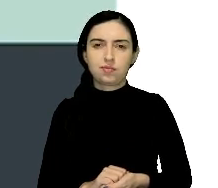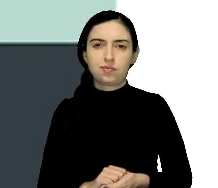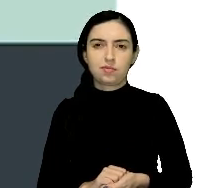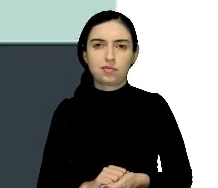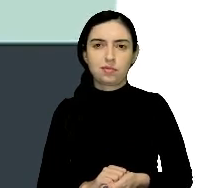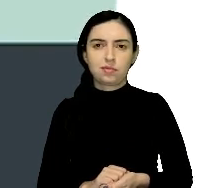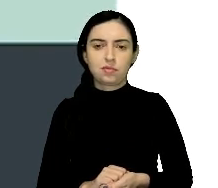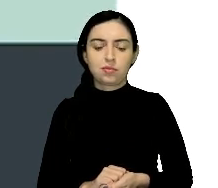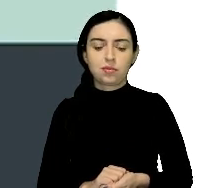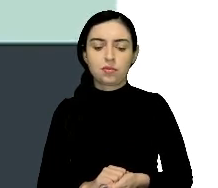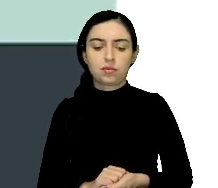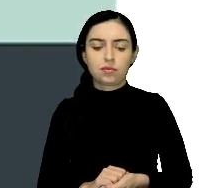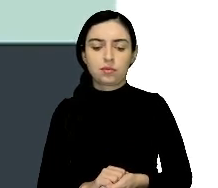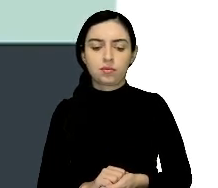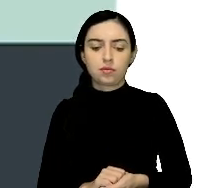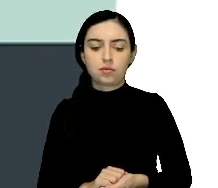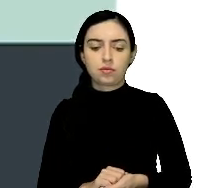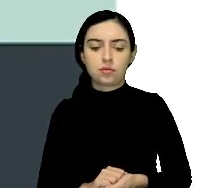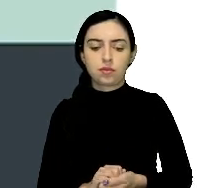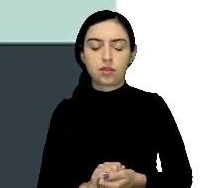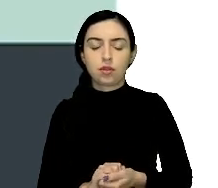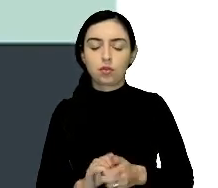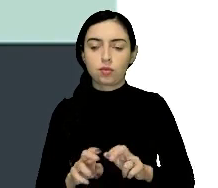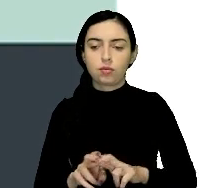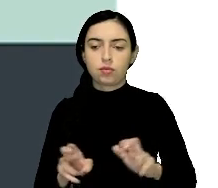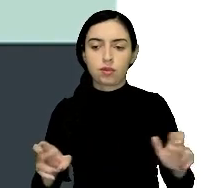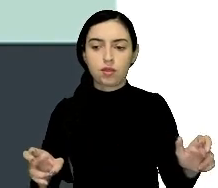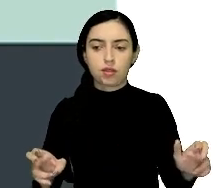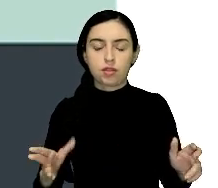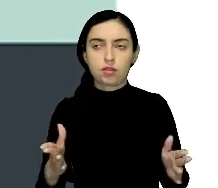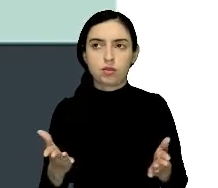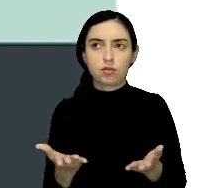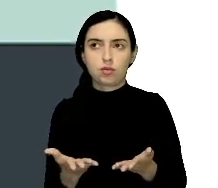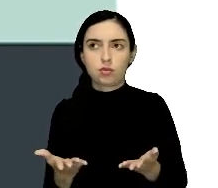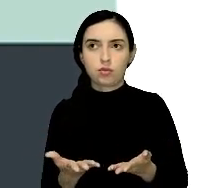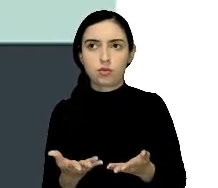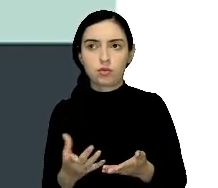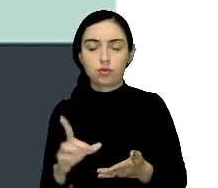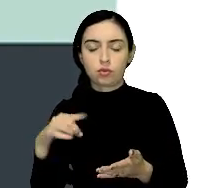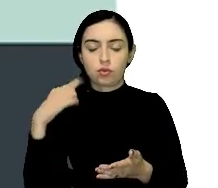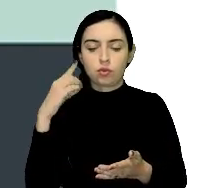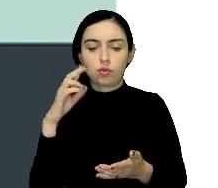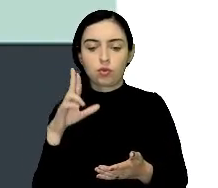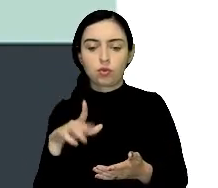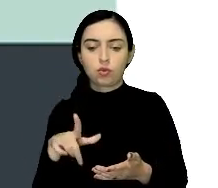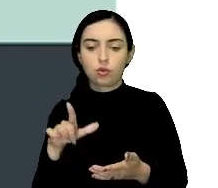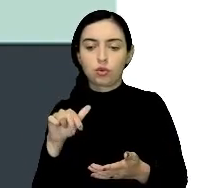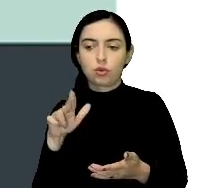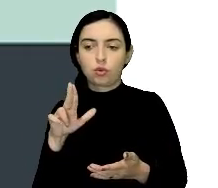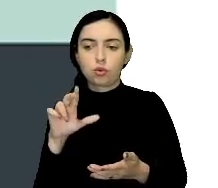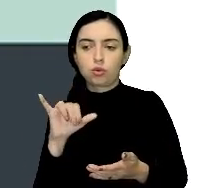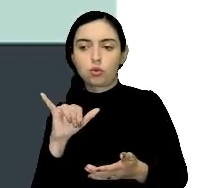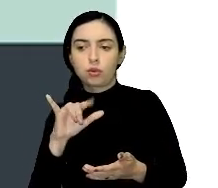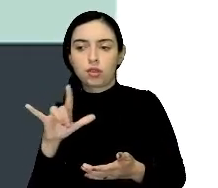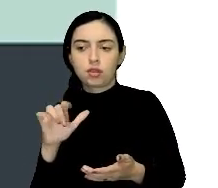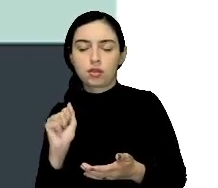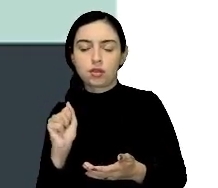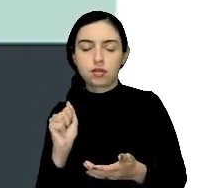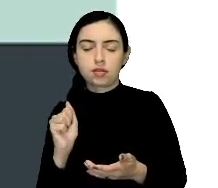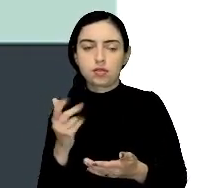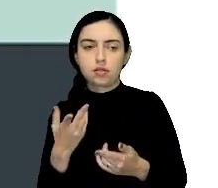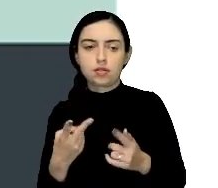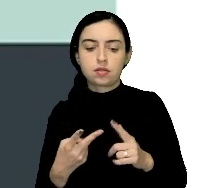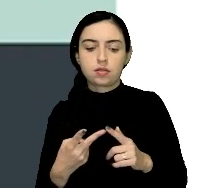que vai ser composta pelo Dr. Luiz Renato Vedovato, doutor em